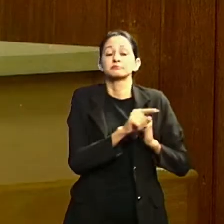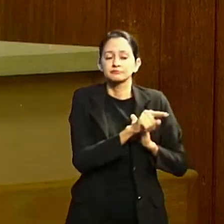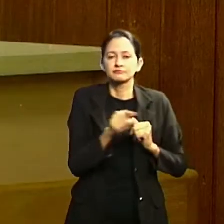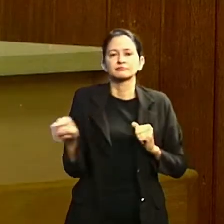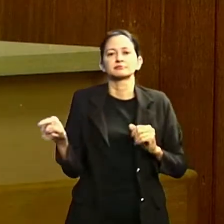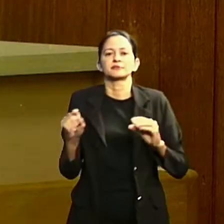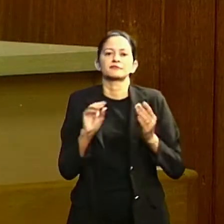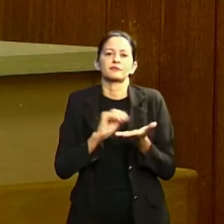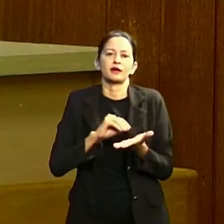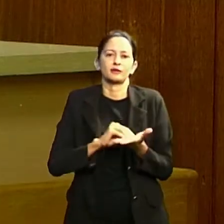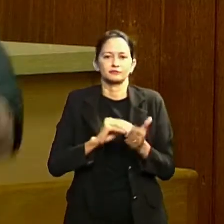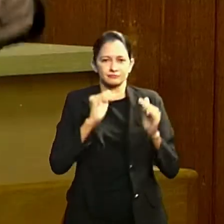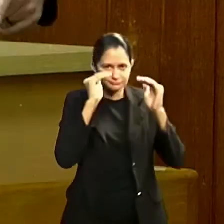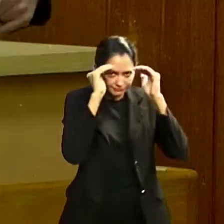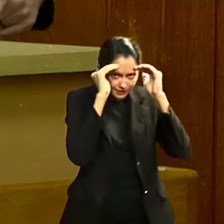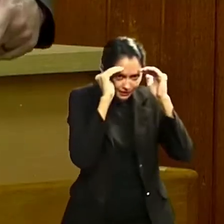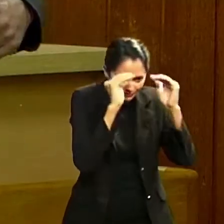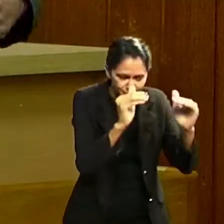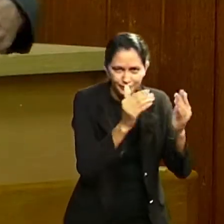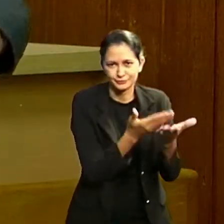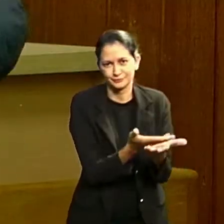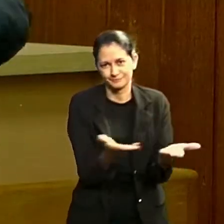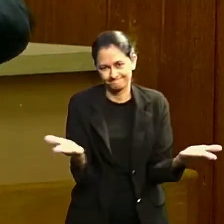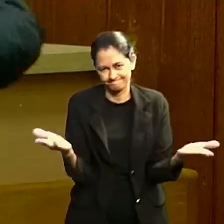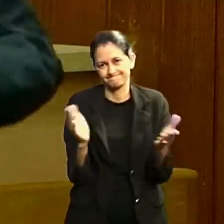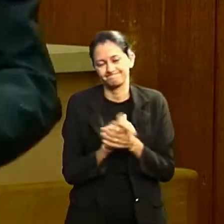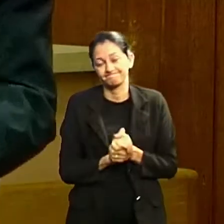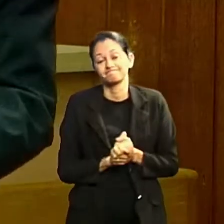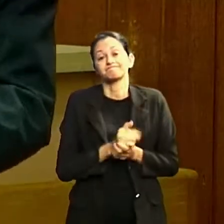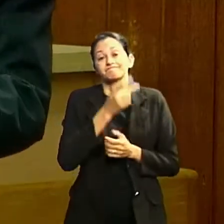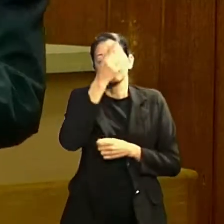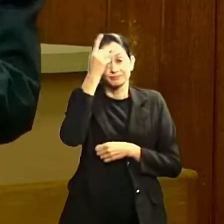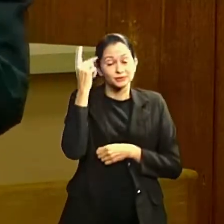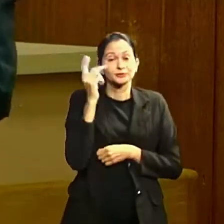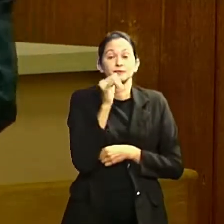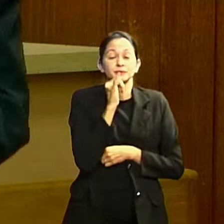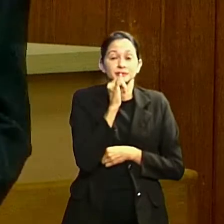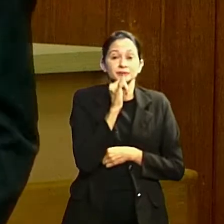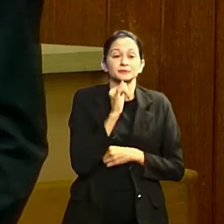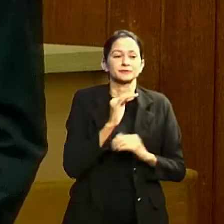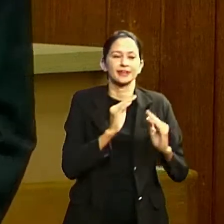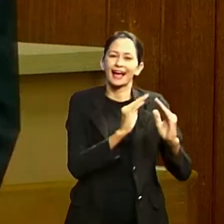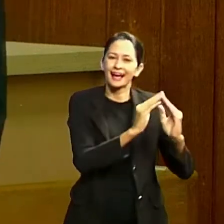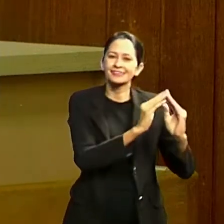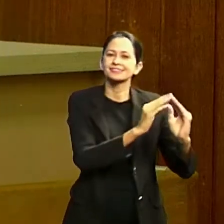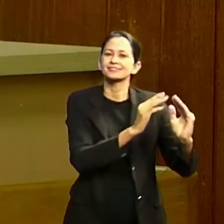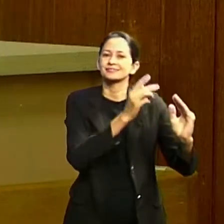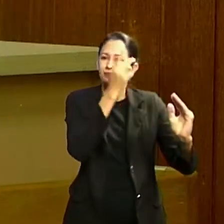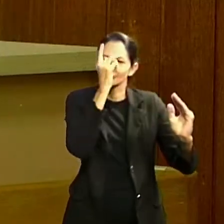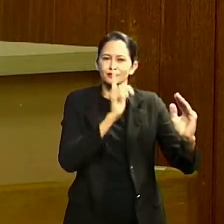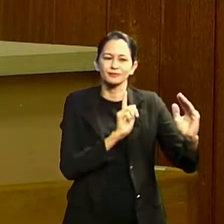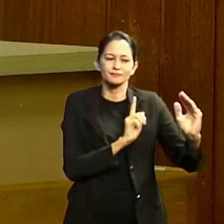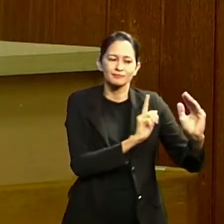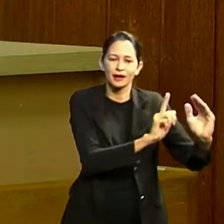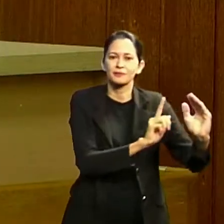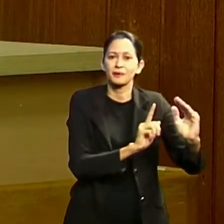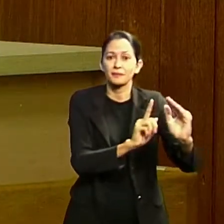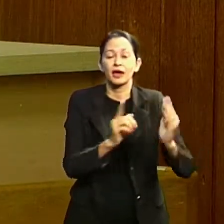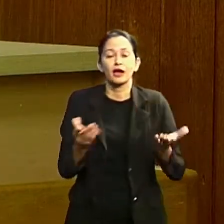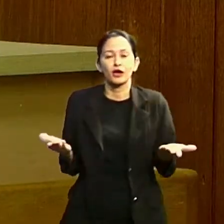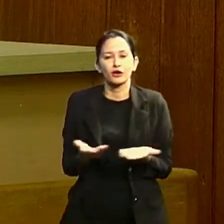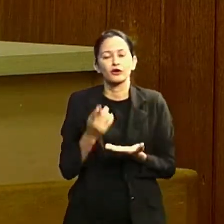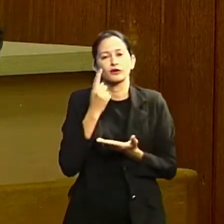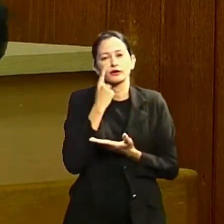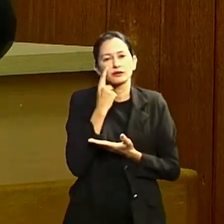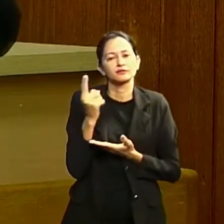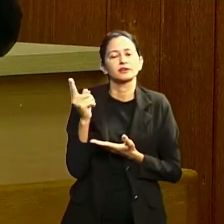existe. Porque quem está lá na porta para atender a população, como nós estamos vendo hoje as